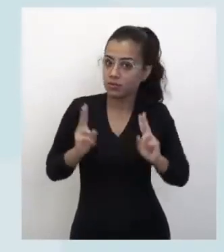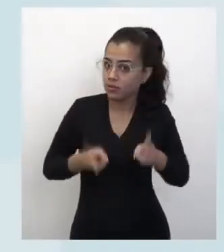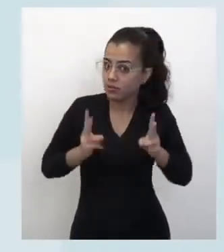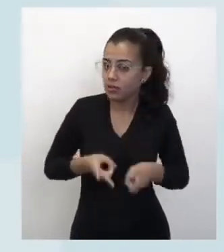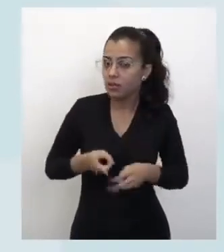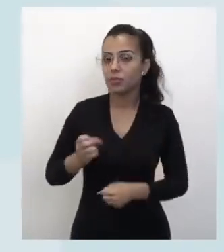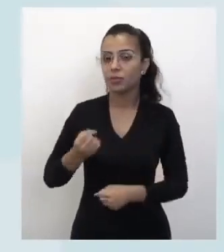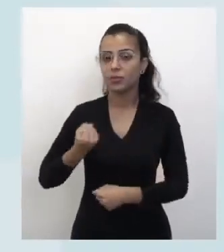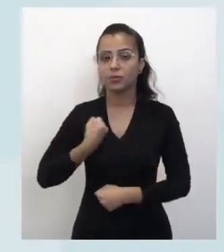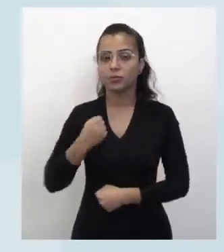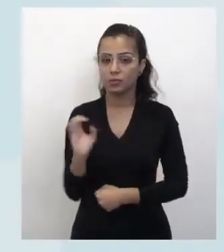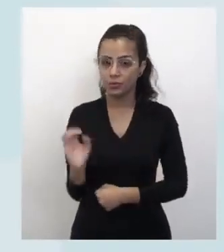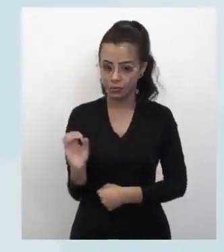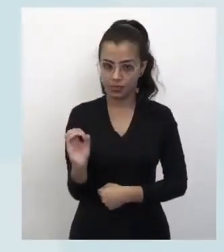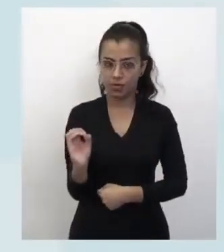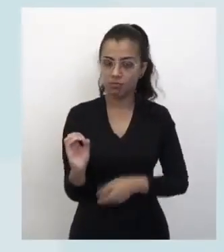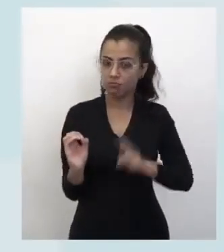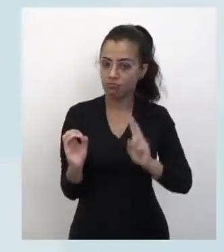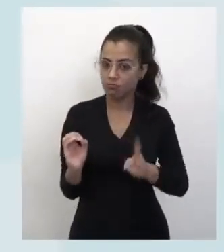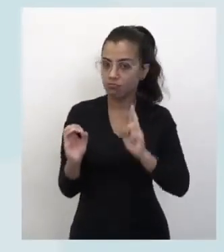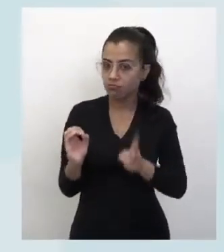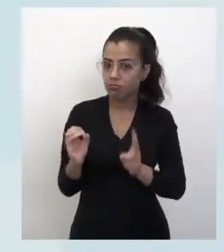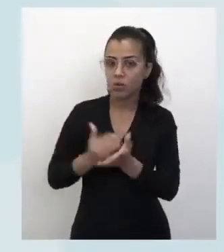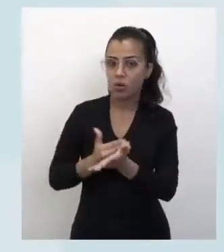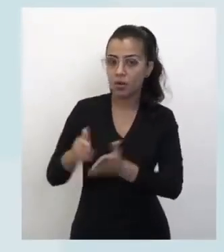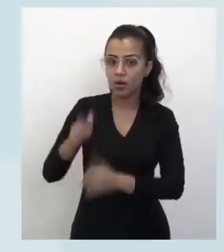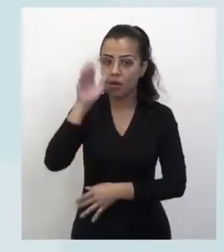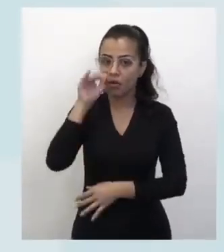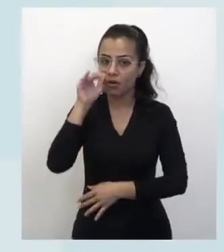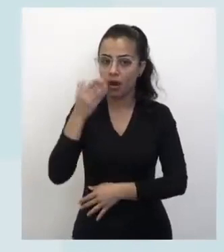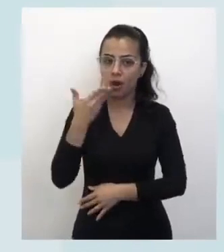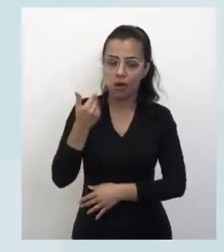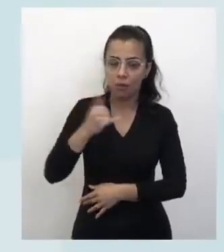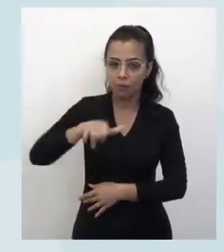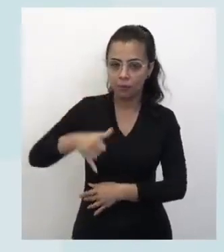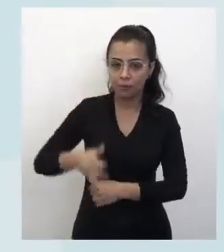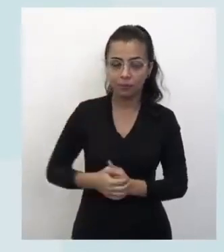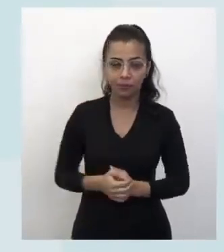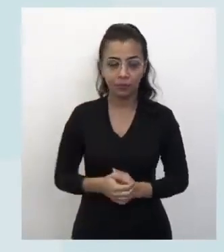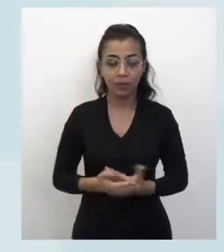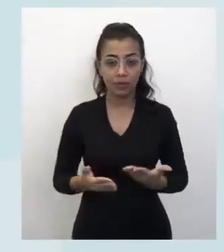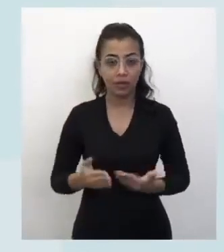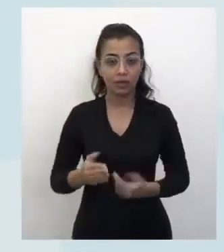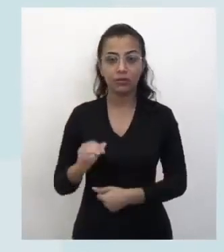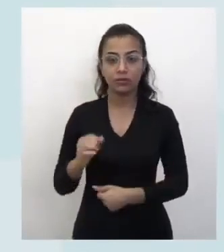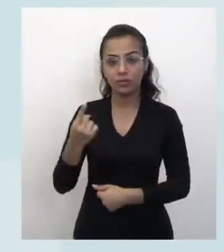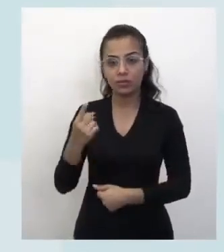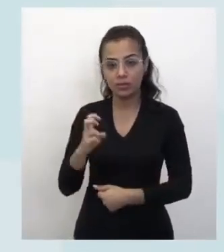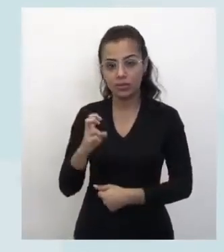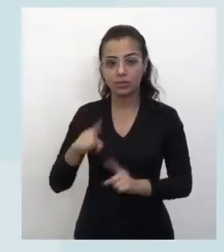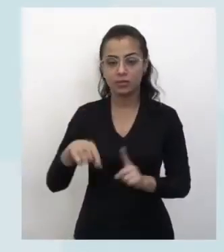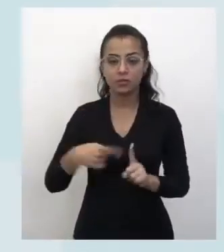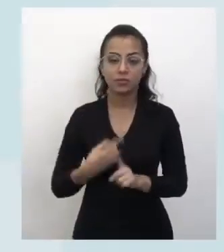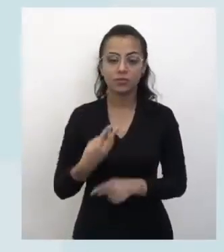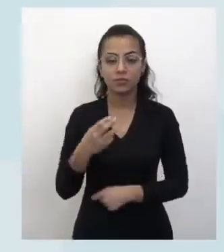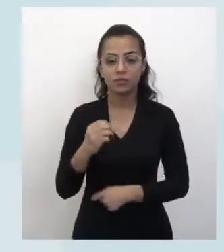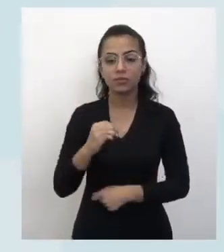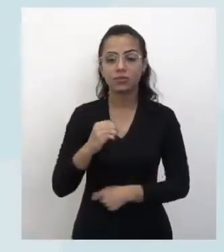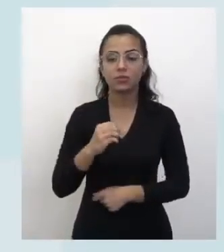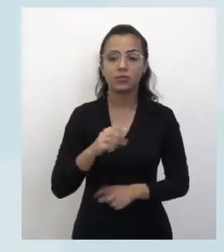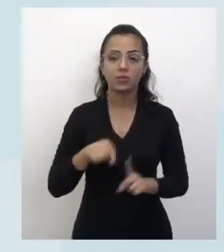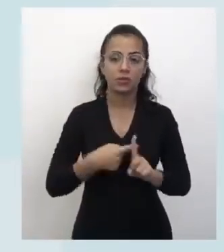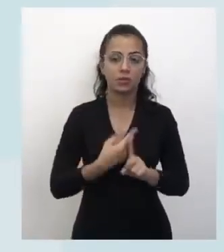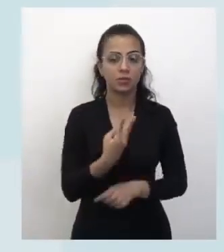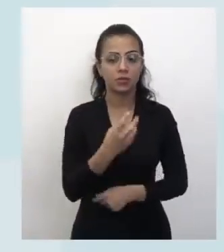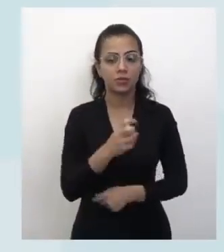todos iniciam no 0, né, Osmar? Essa curiosidade. Então, eu somo 15, 30, 45, 60, 75. Se